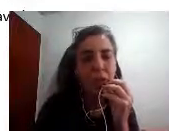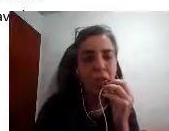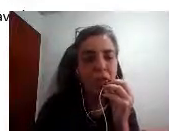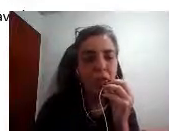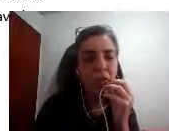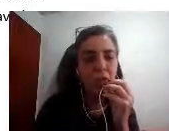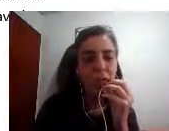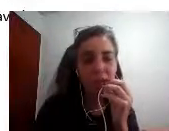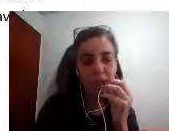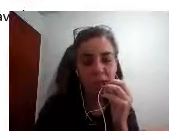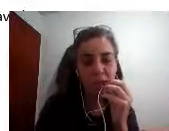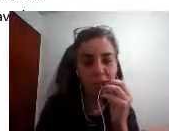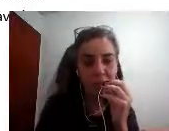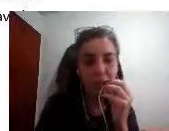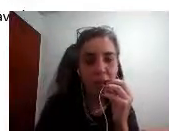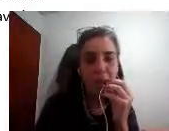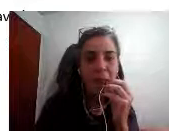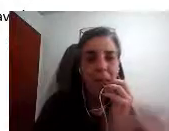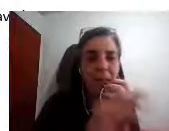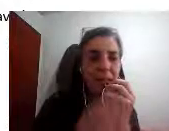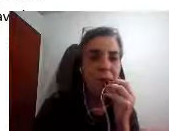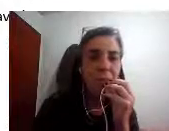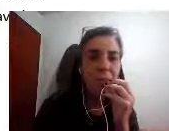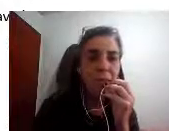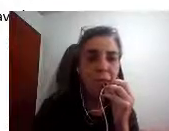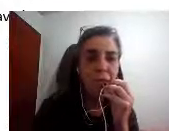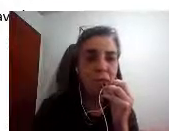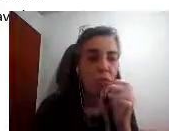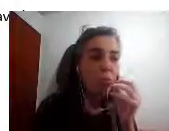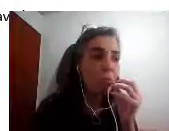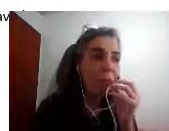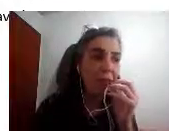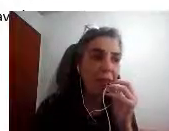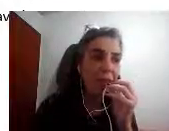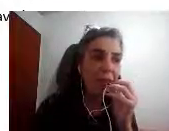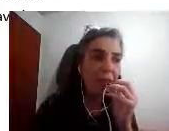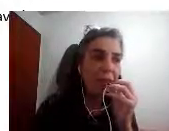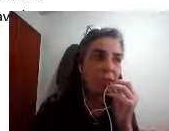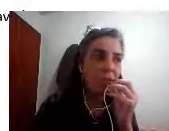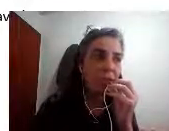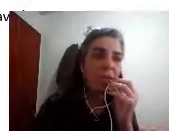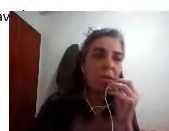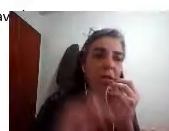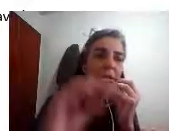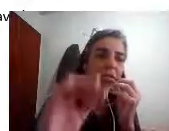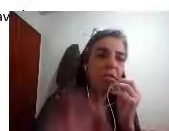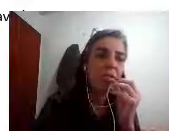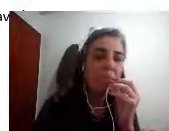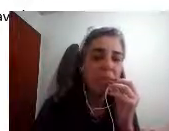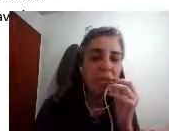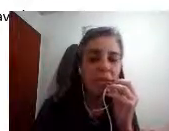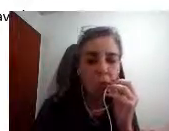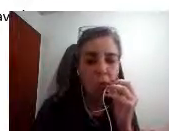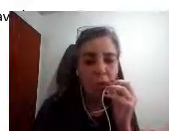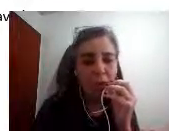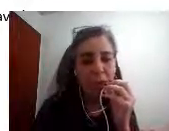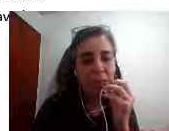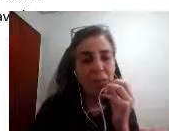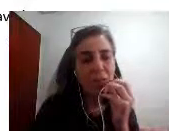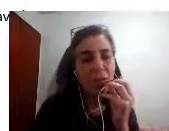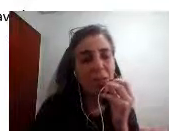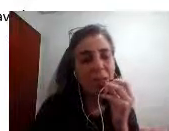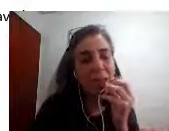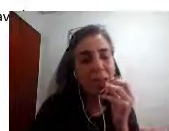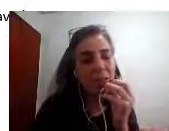sendo pedido, o que está sendo expressado. Então, eu tenho feito de tudo para ficar o mais fácil possível. Então, assim, não tem desculpa, né?